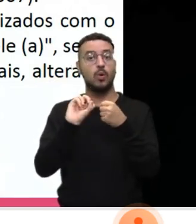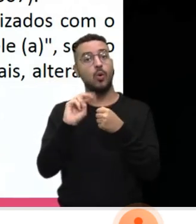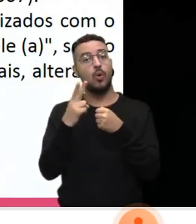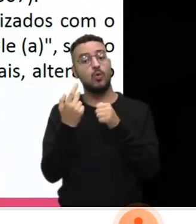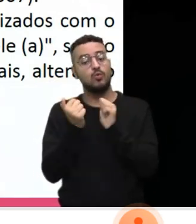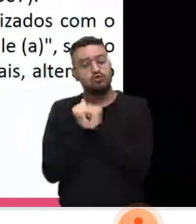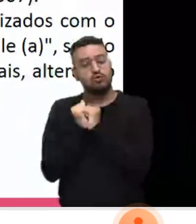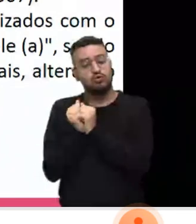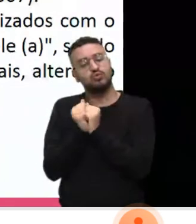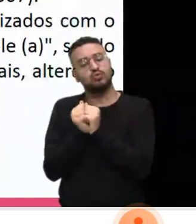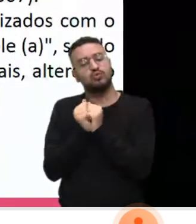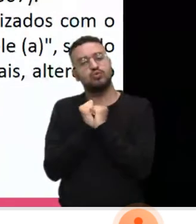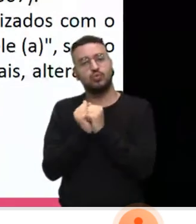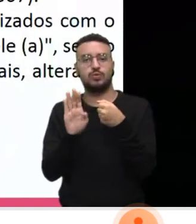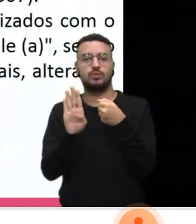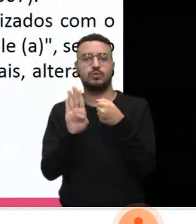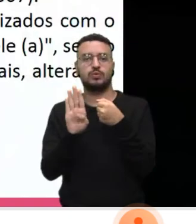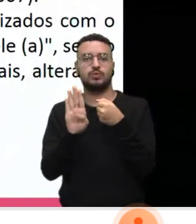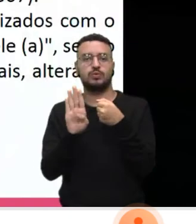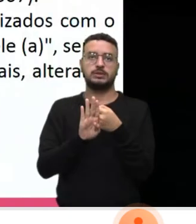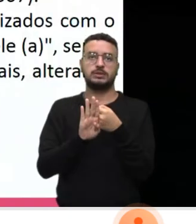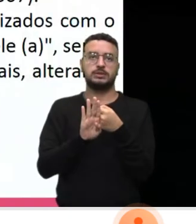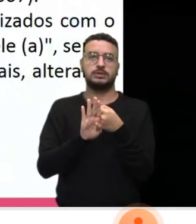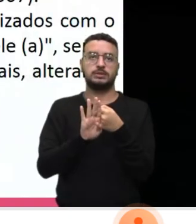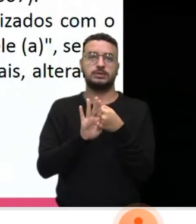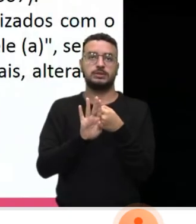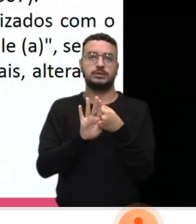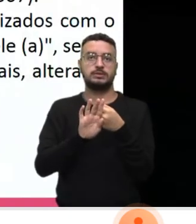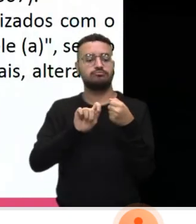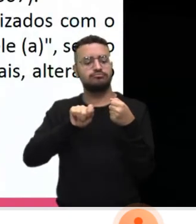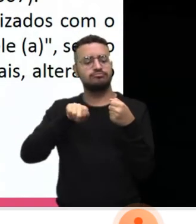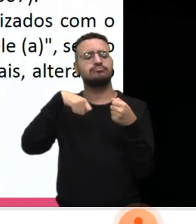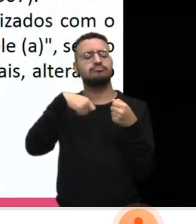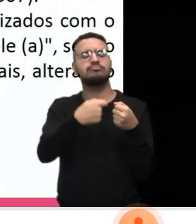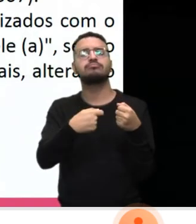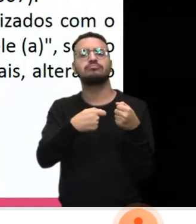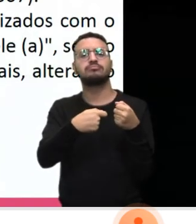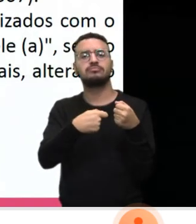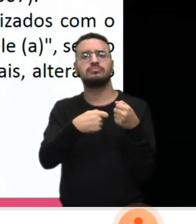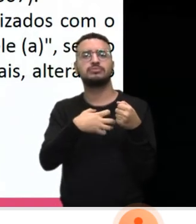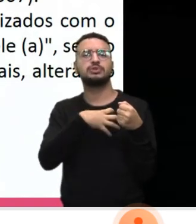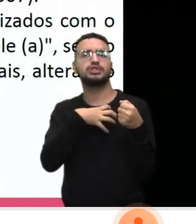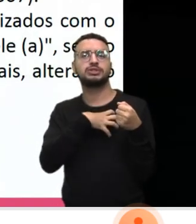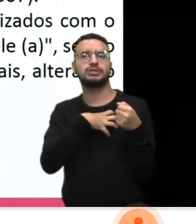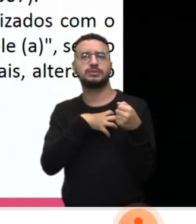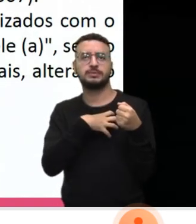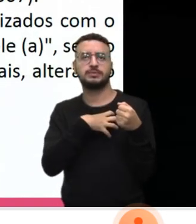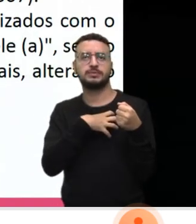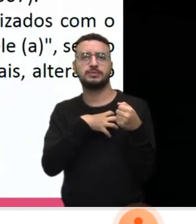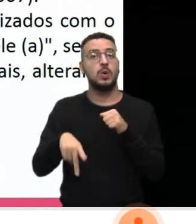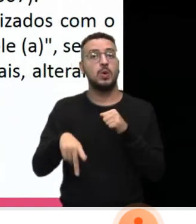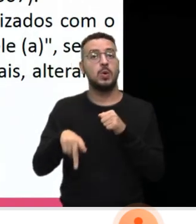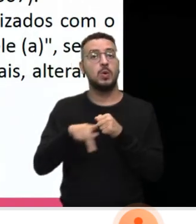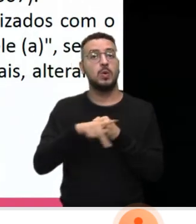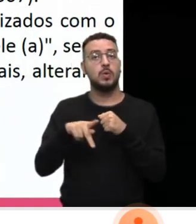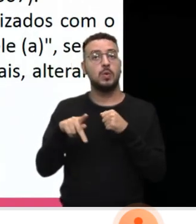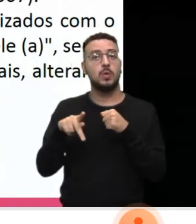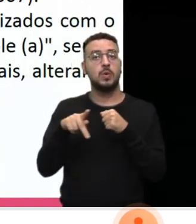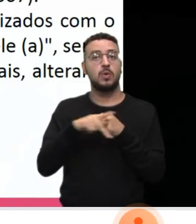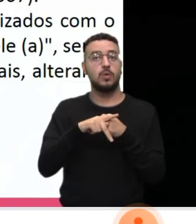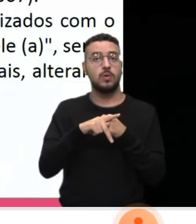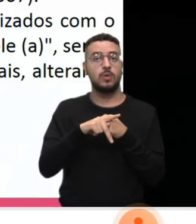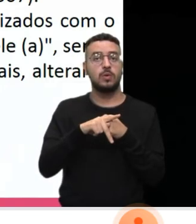substantivo, determinando-lhe a extensão do significado. Os pronomes pessoais no